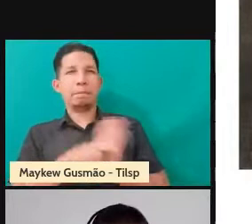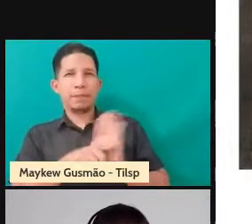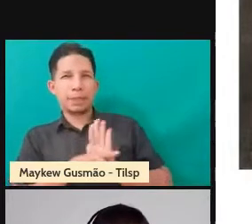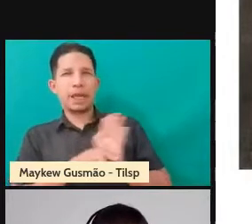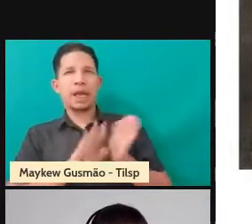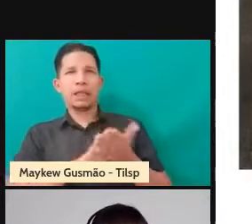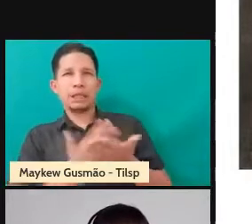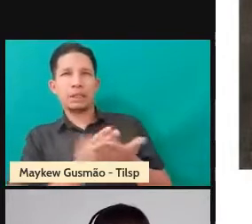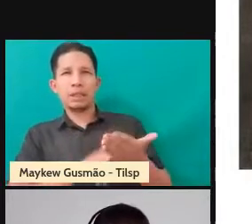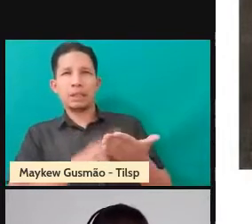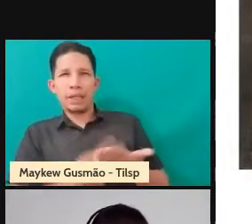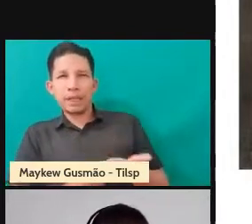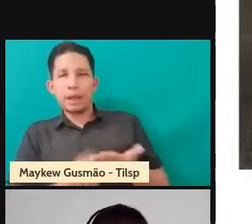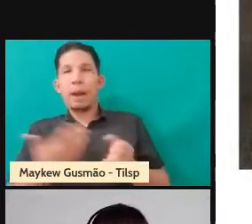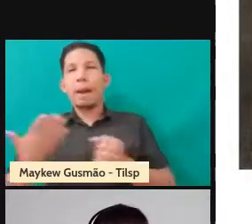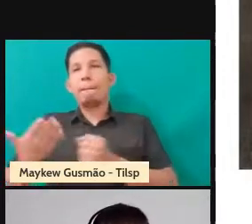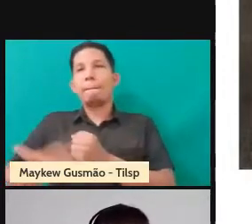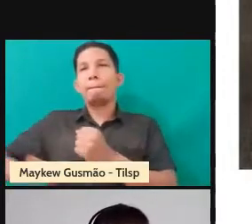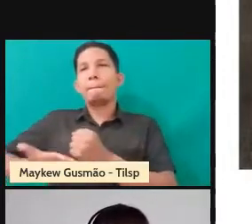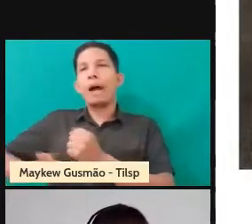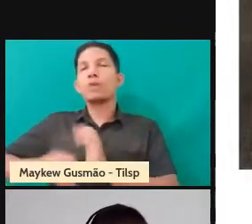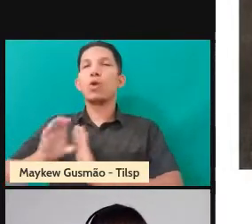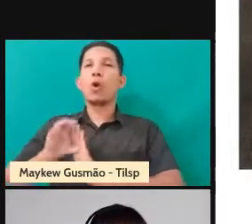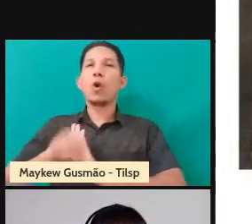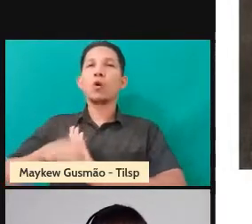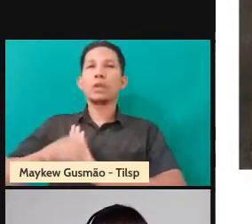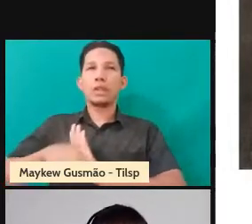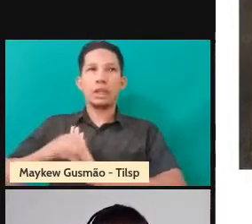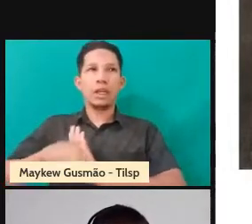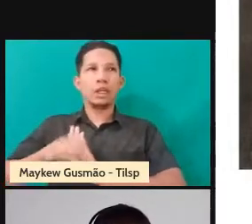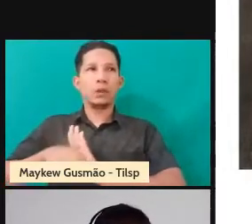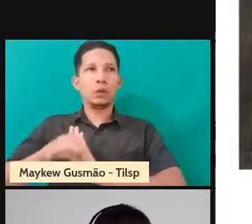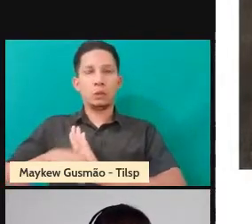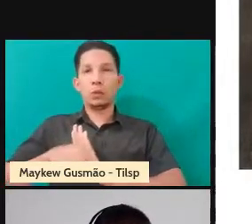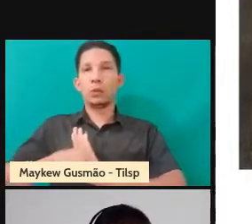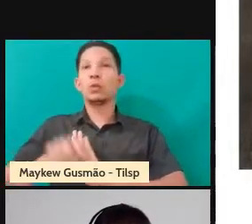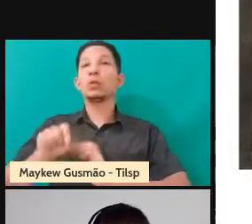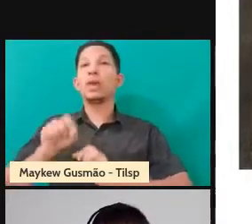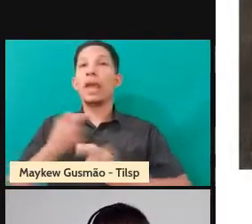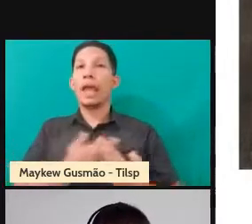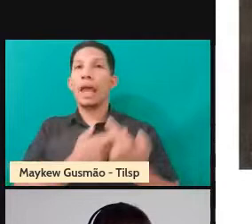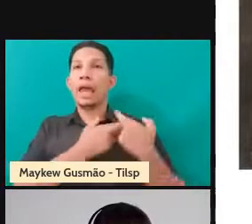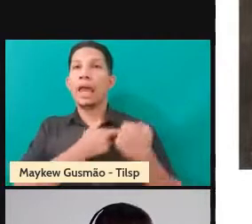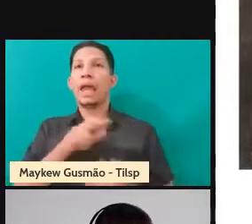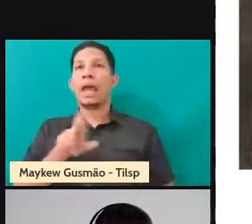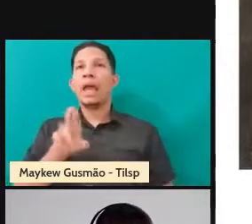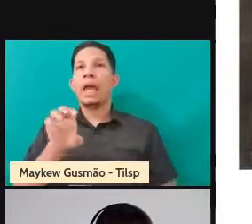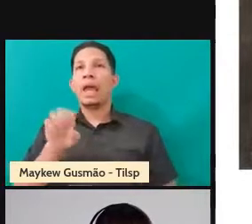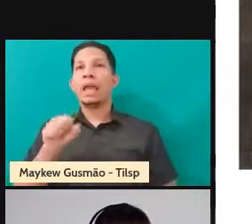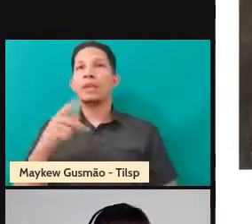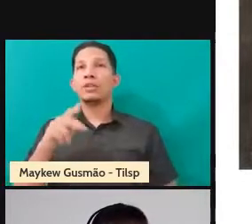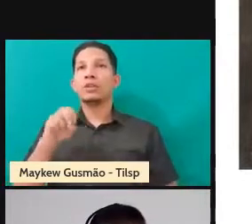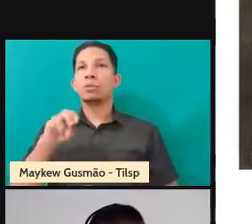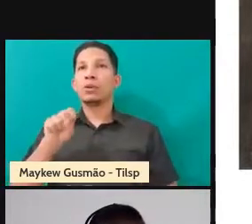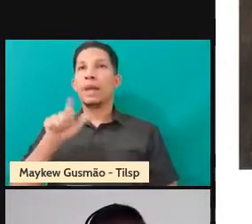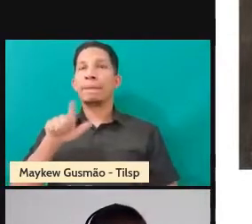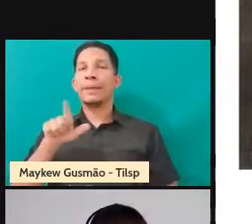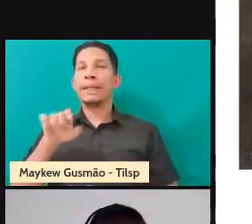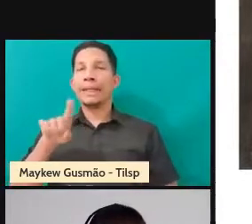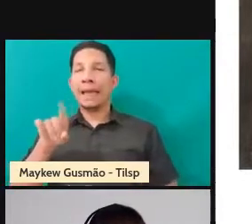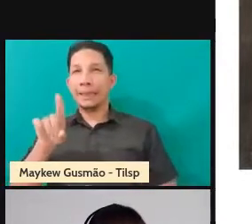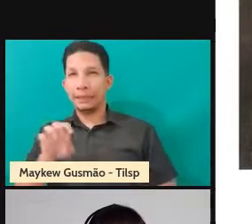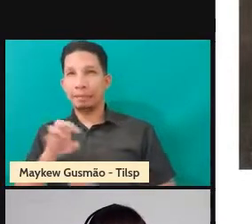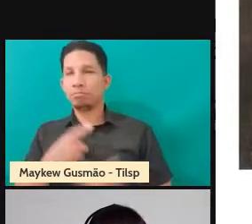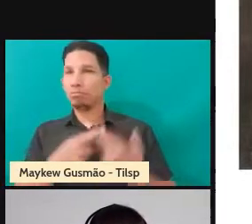tem base no conceito de responsabilidade de Bakhtin. Então, desde os